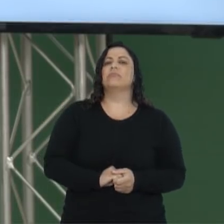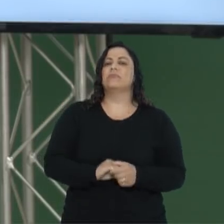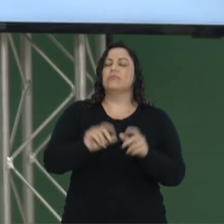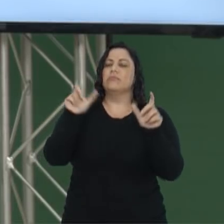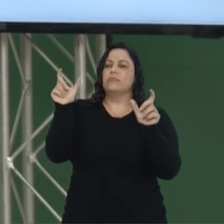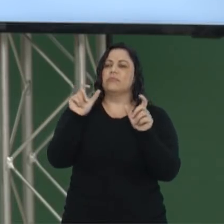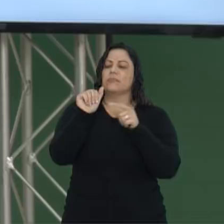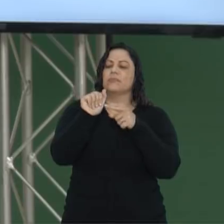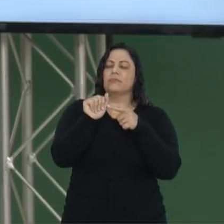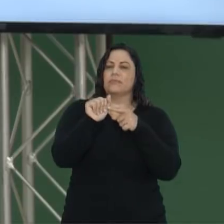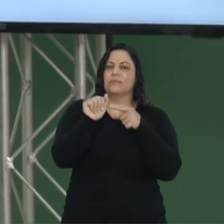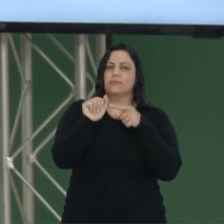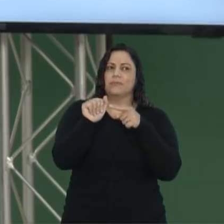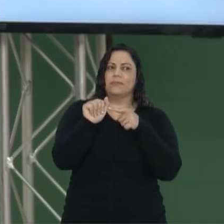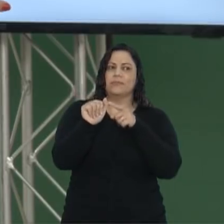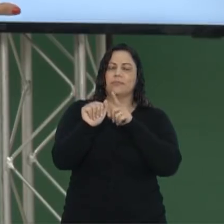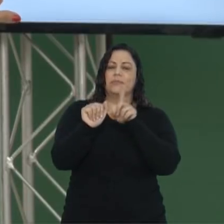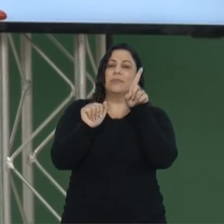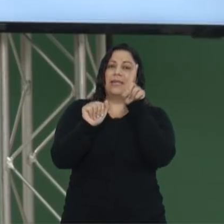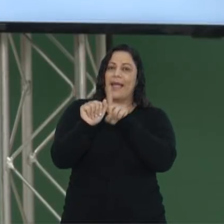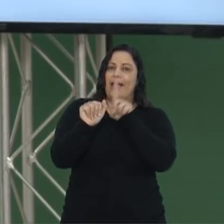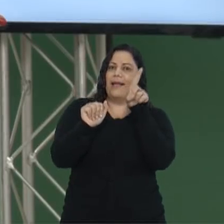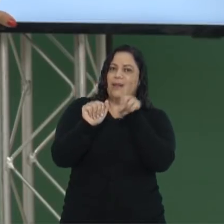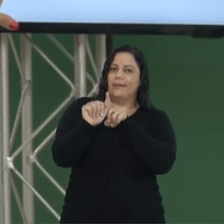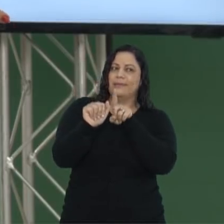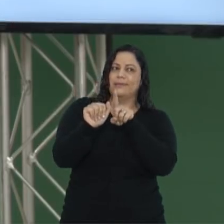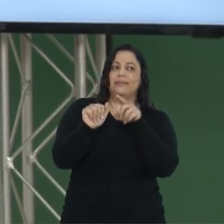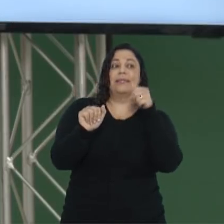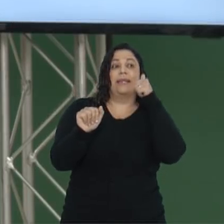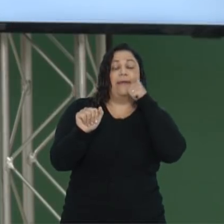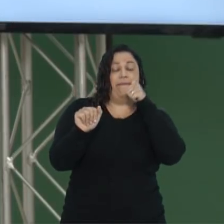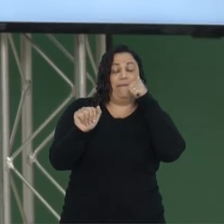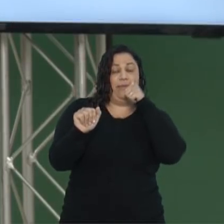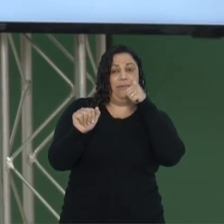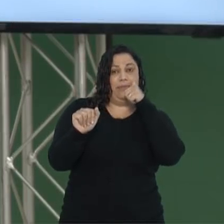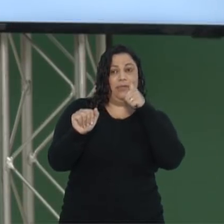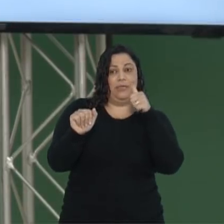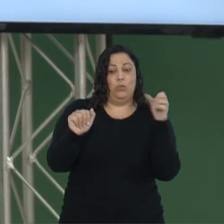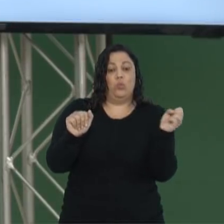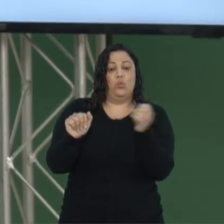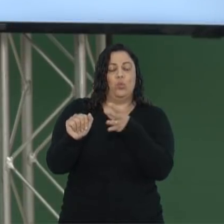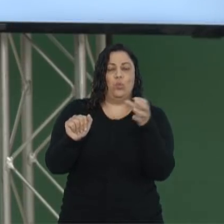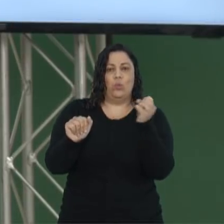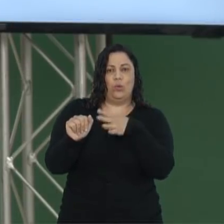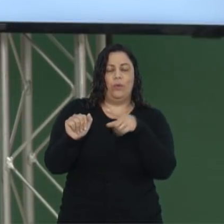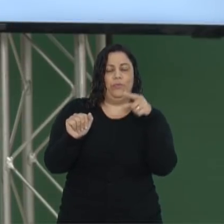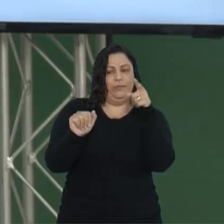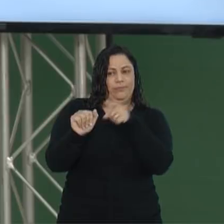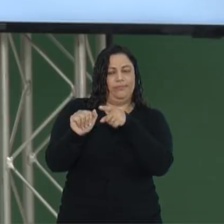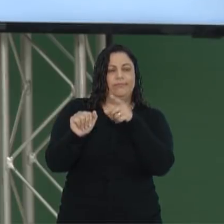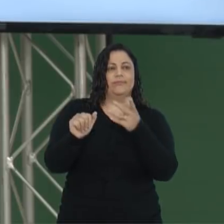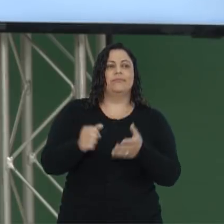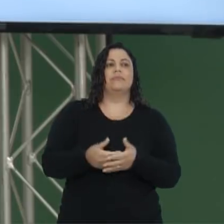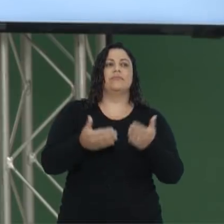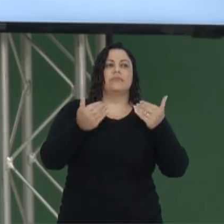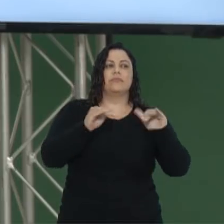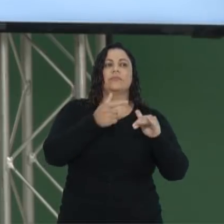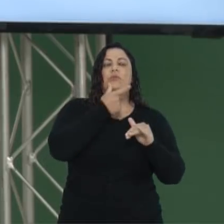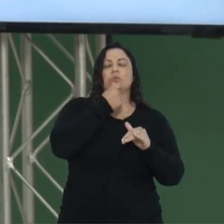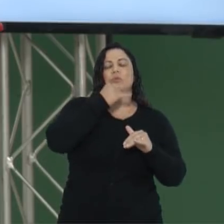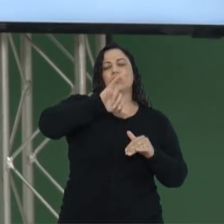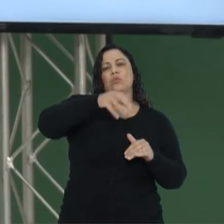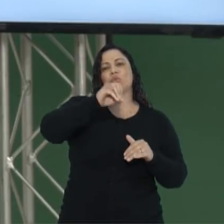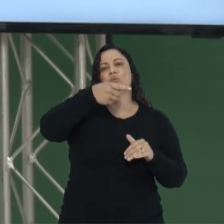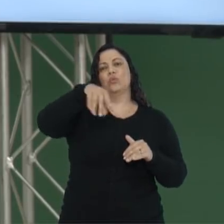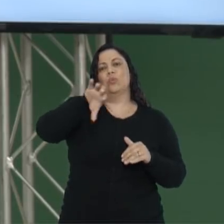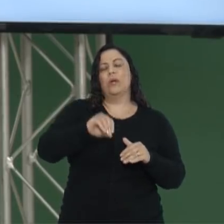veja, adaptados facilmente à nova vida, feminino nova vida, a mais a, crase. João adaptou-se ao